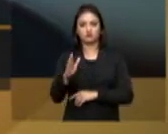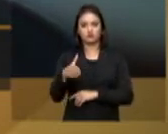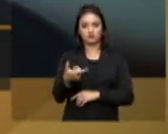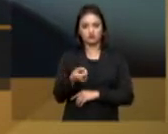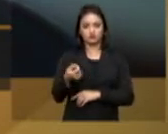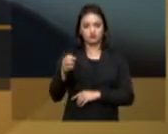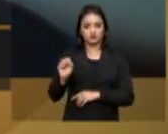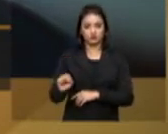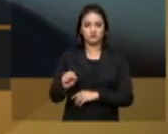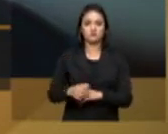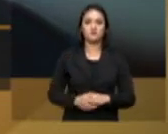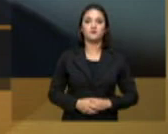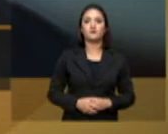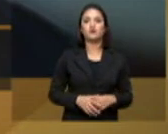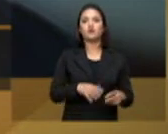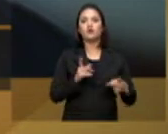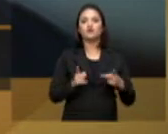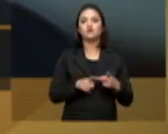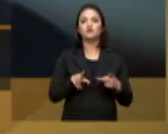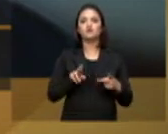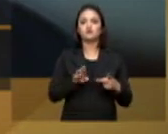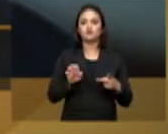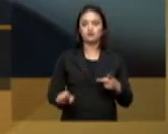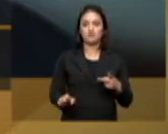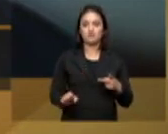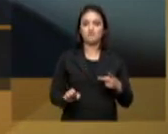2008. Segundo caso, o RE